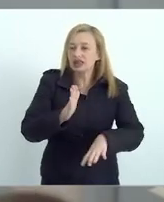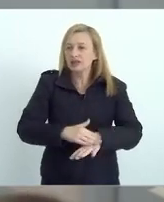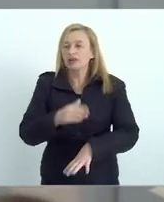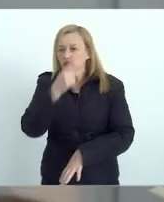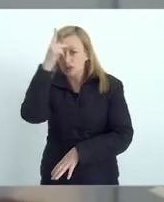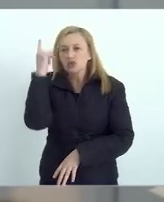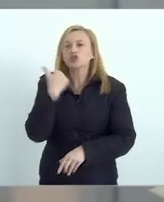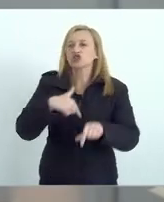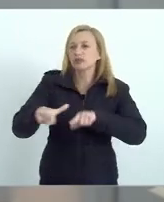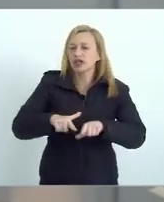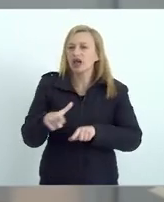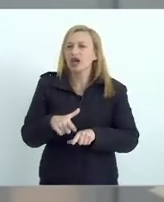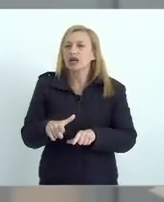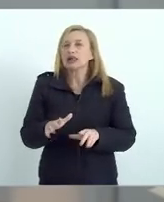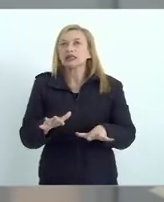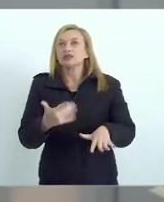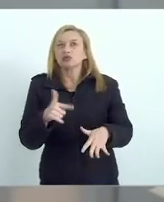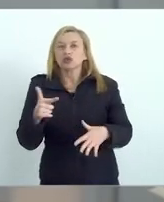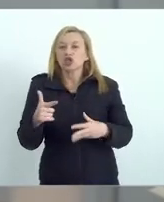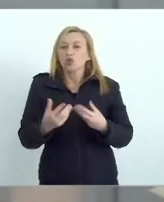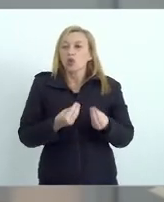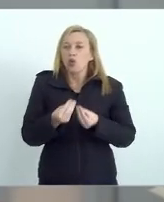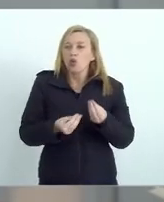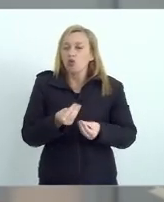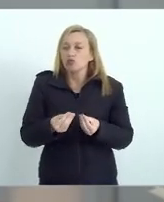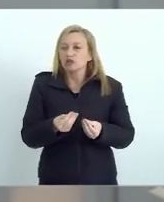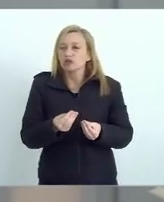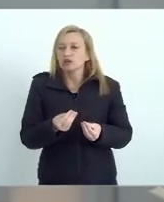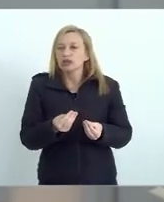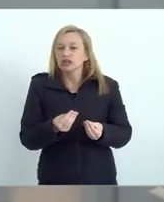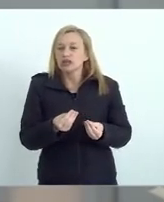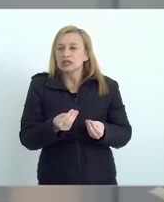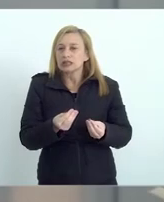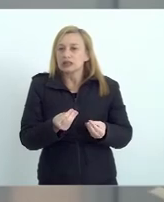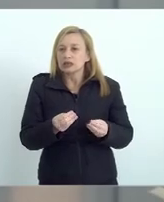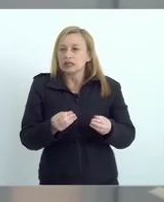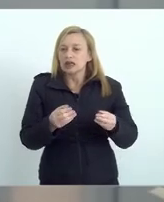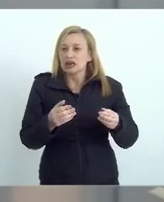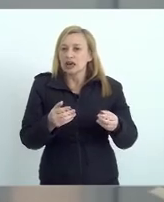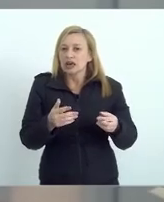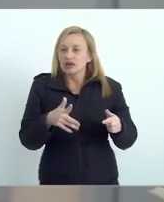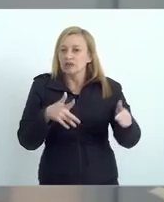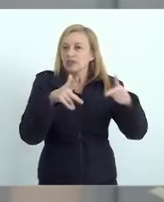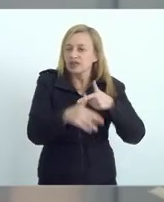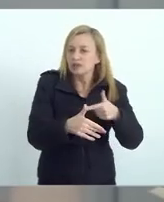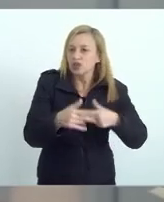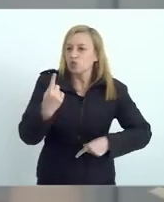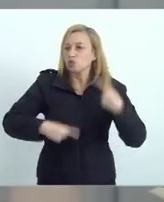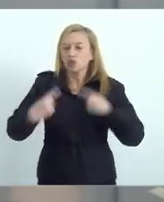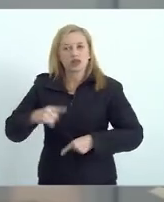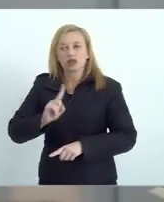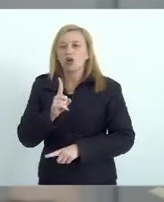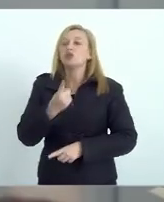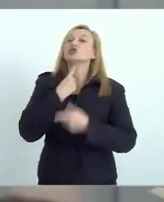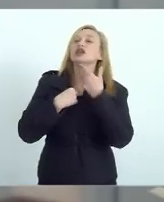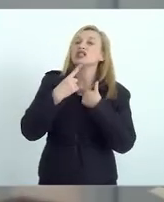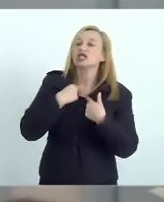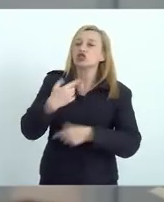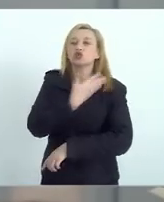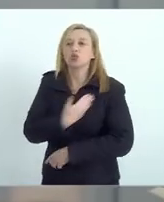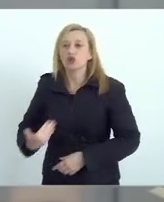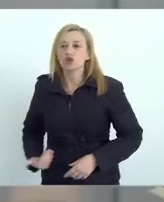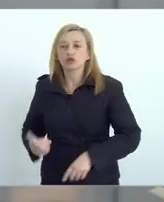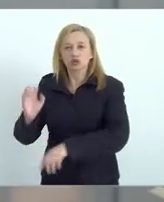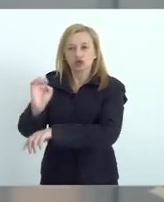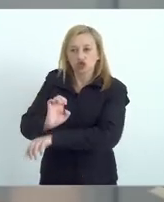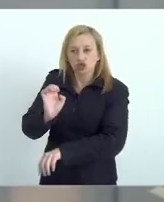então não há para desmistificar qualquer questão não há nenhum empecilho político ao contrário a um desejo do Governo do Estado